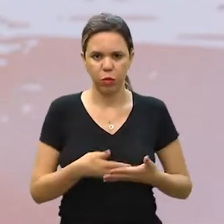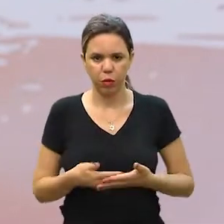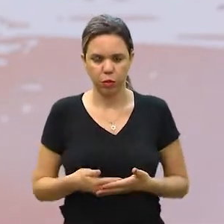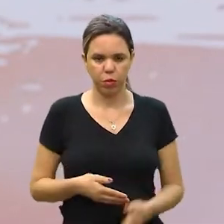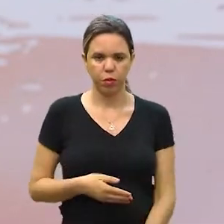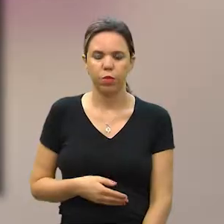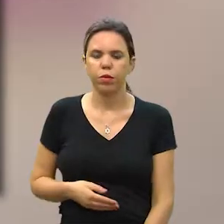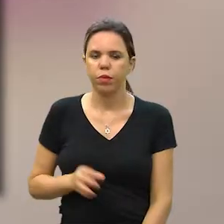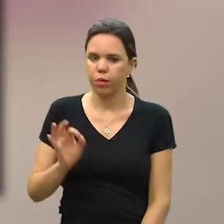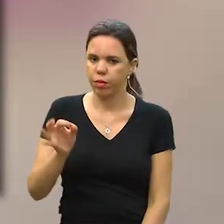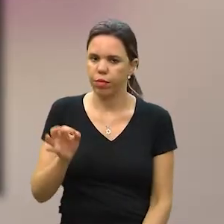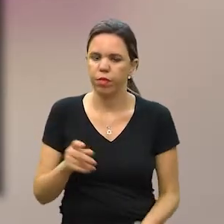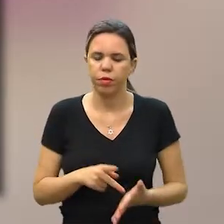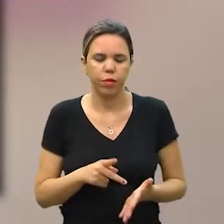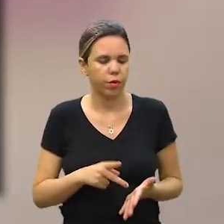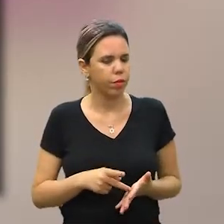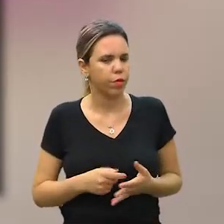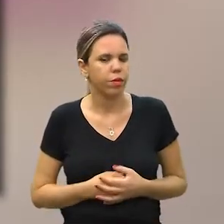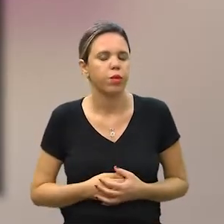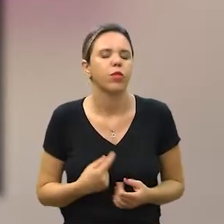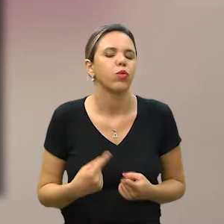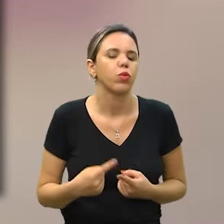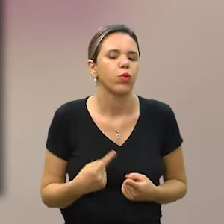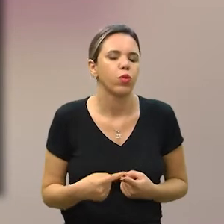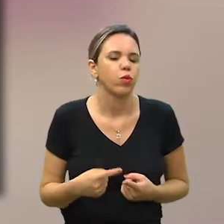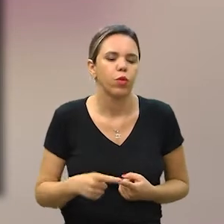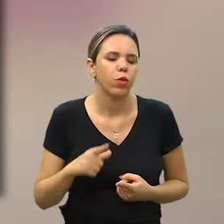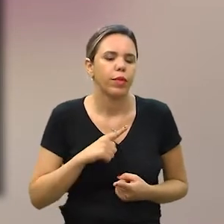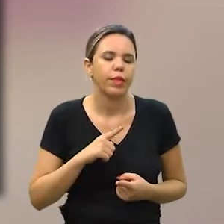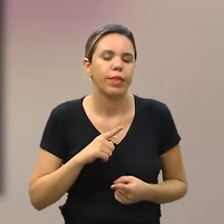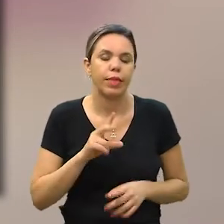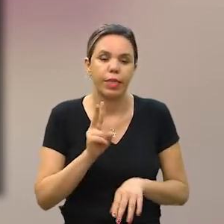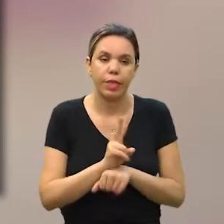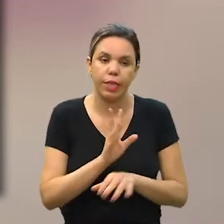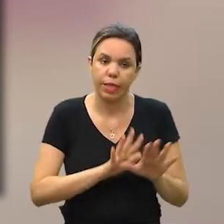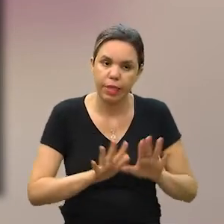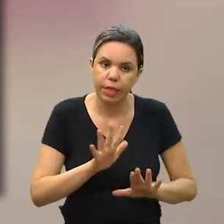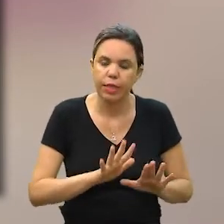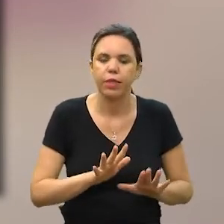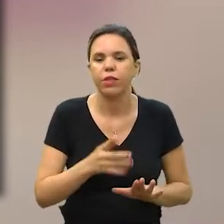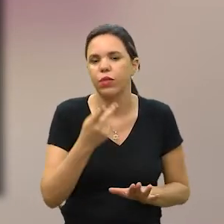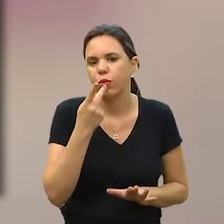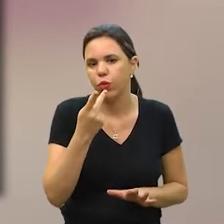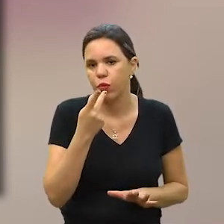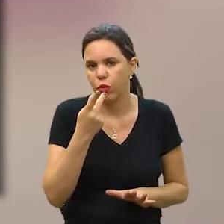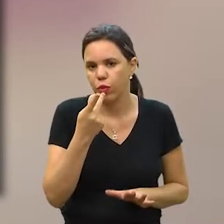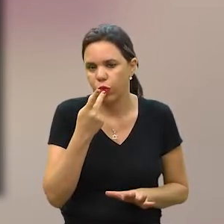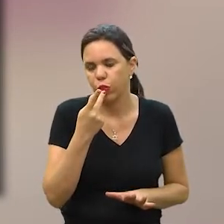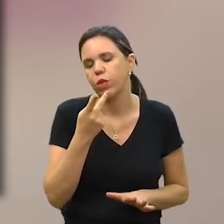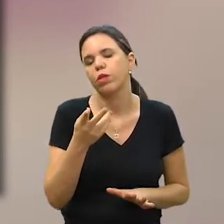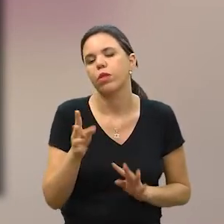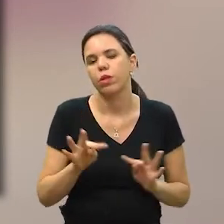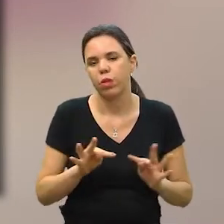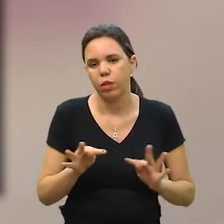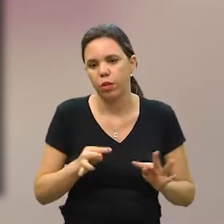bebê? Vivi, exatamente. Então, por que que a gente tem tanto cuidado e a gente fala tanto em prevenção da trombose?